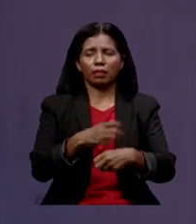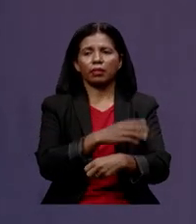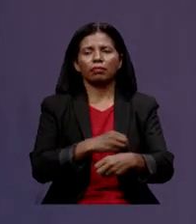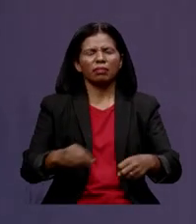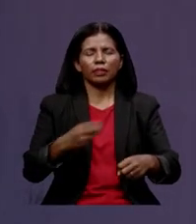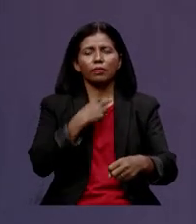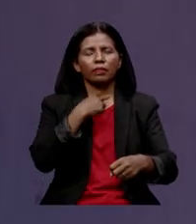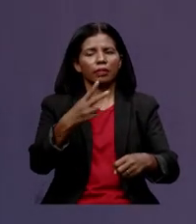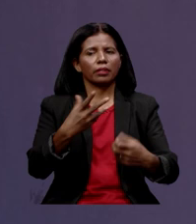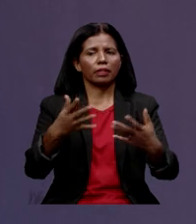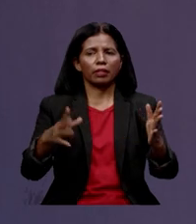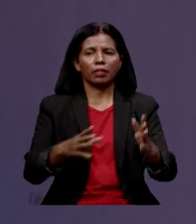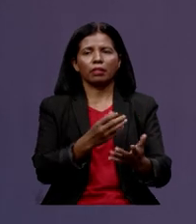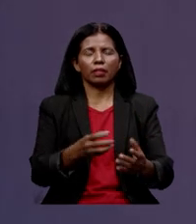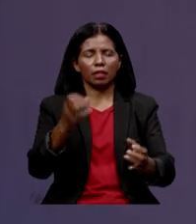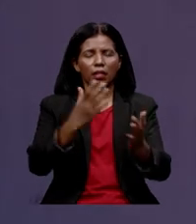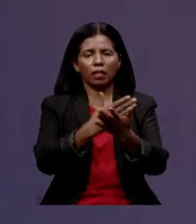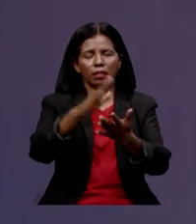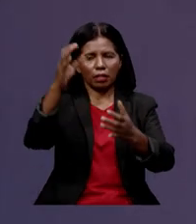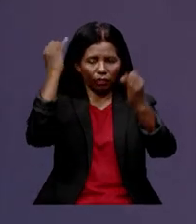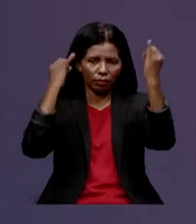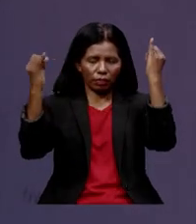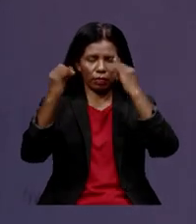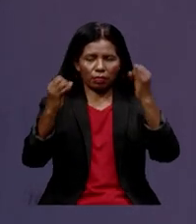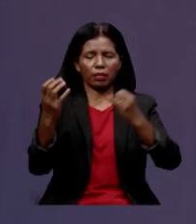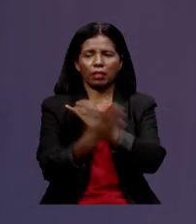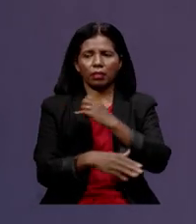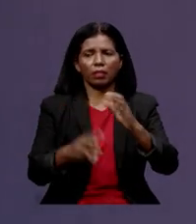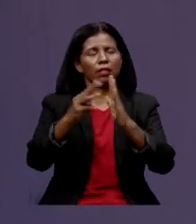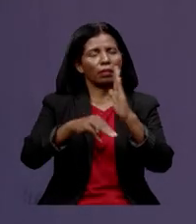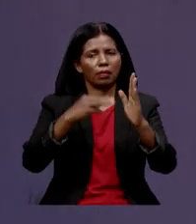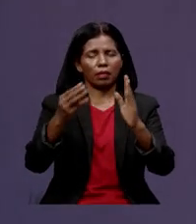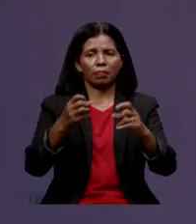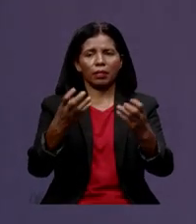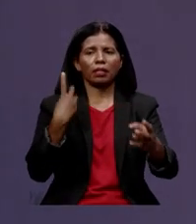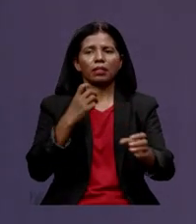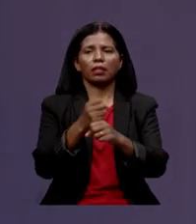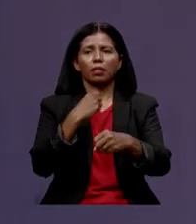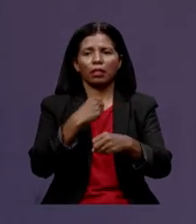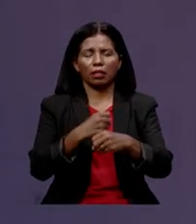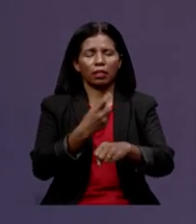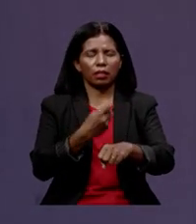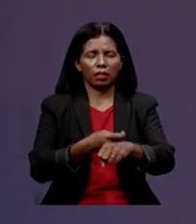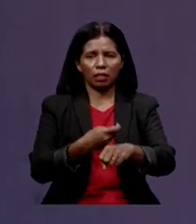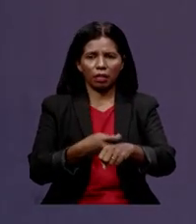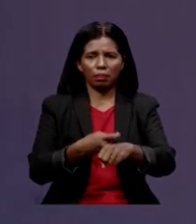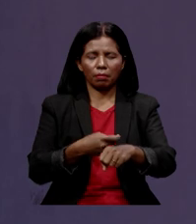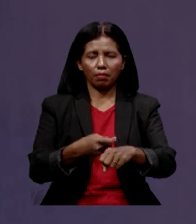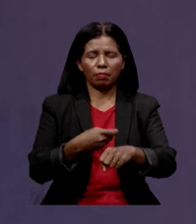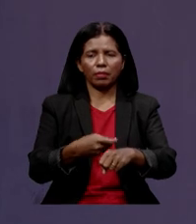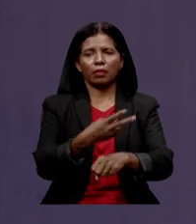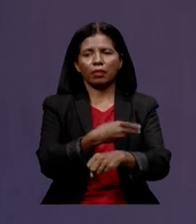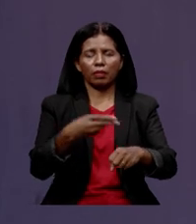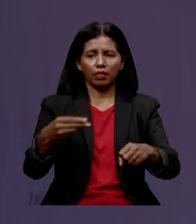live, assai informação de ver que era lá. E a média e o NB que está cria e a tempo de existência, a